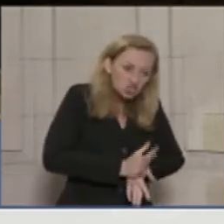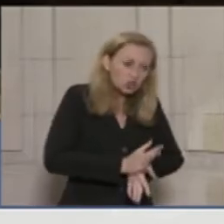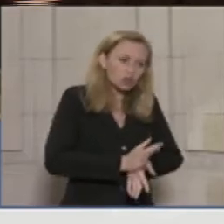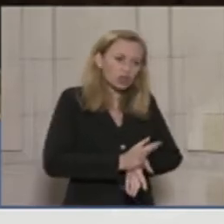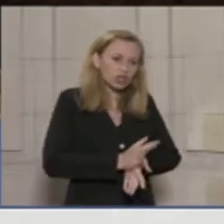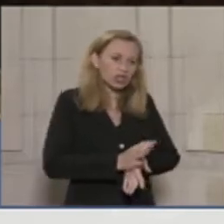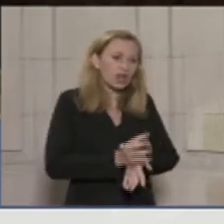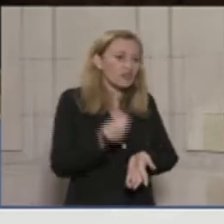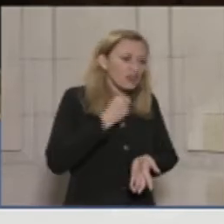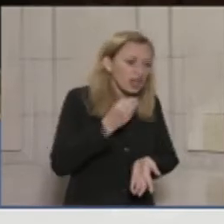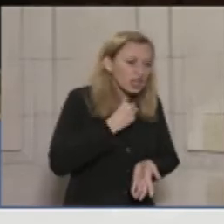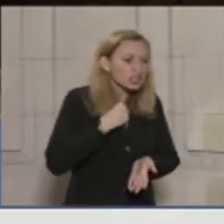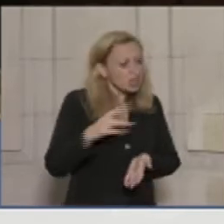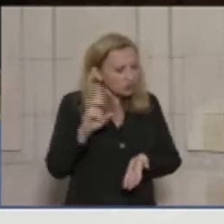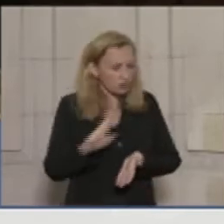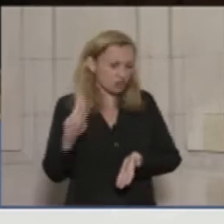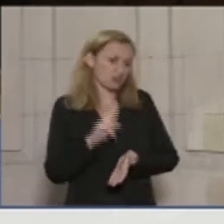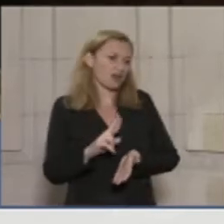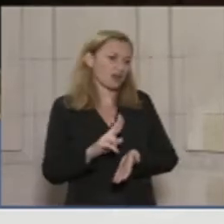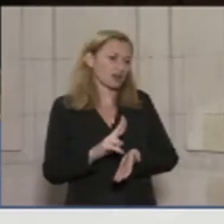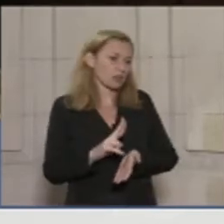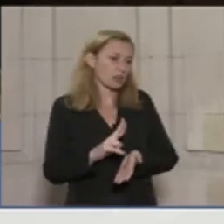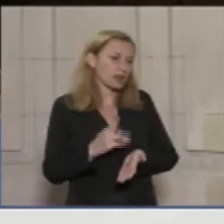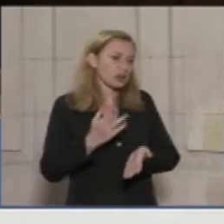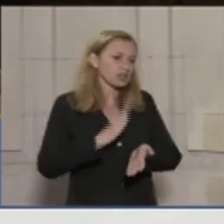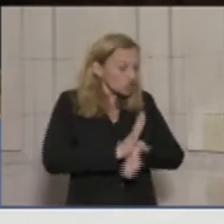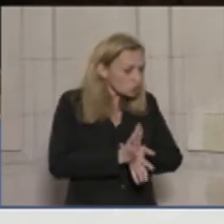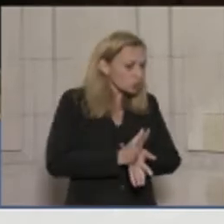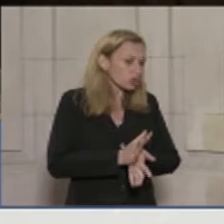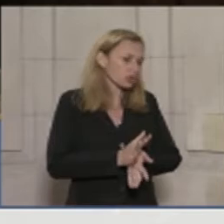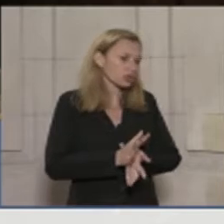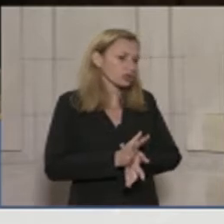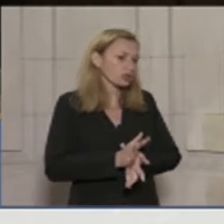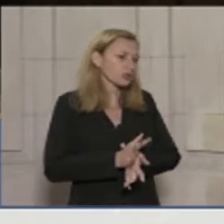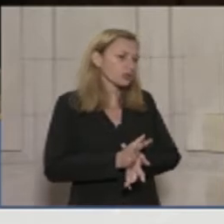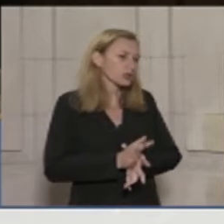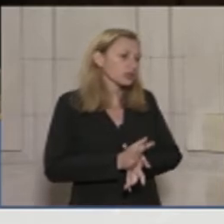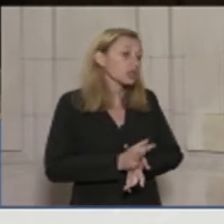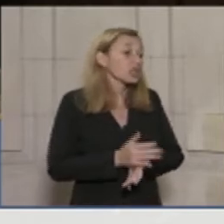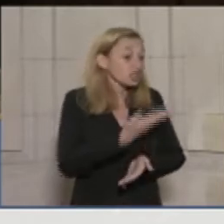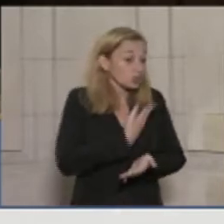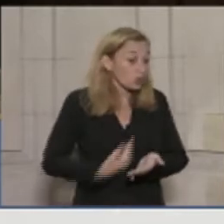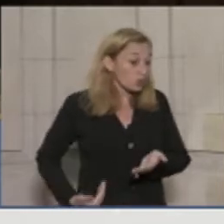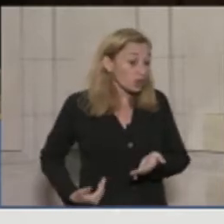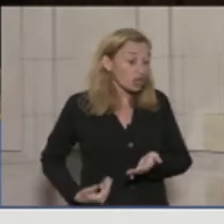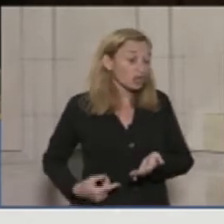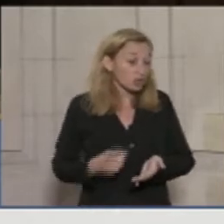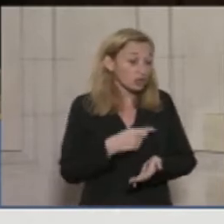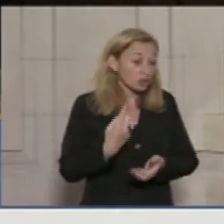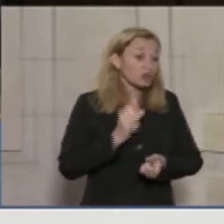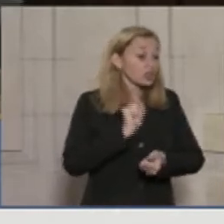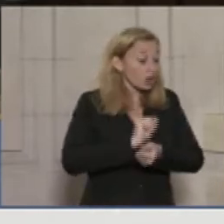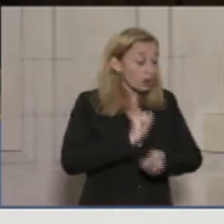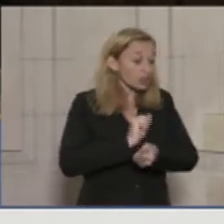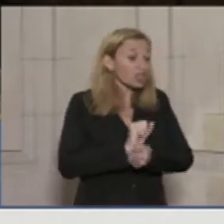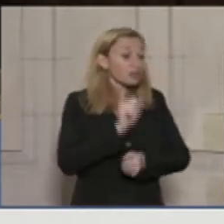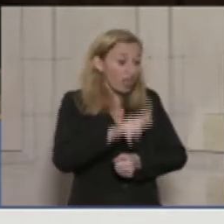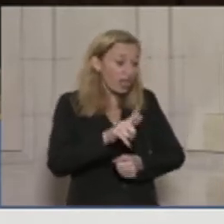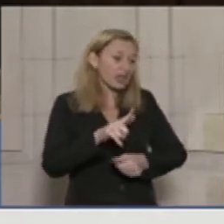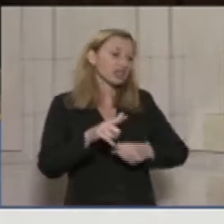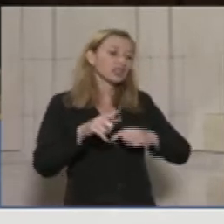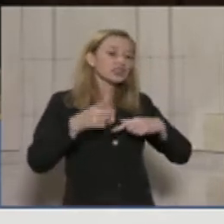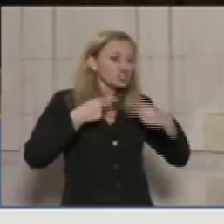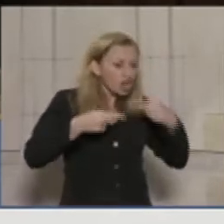para enfraquecê-las, atuou quase para acabar com elas. Desse governo, o que se espera é diálogo. Não estou dizendo que as